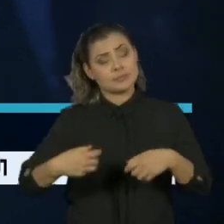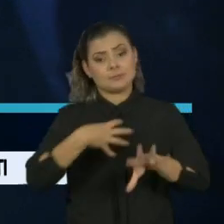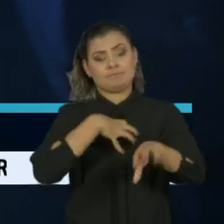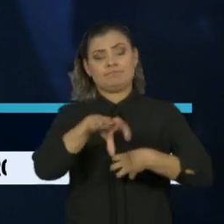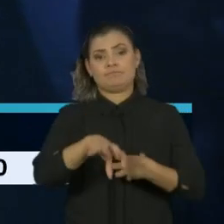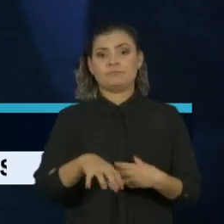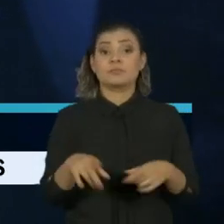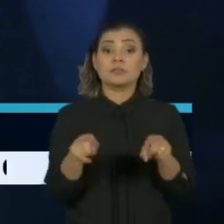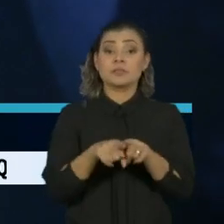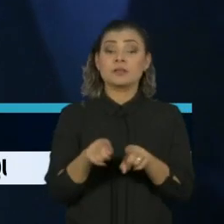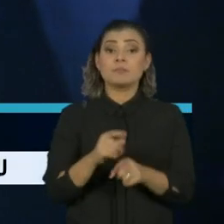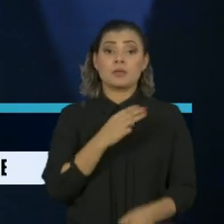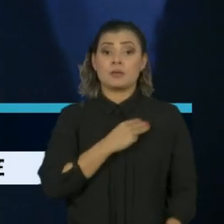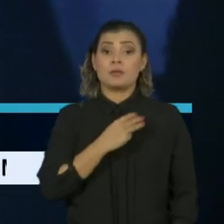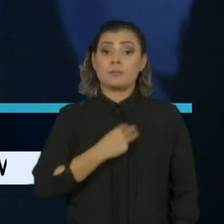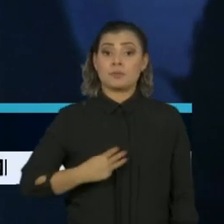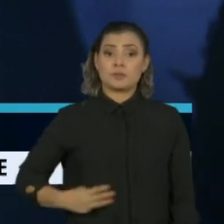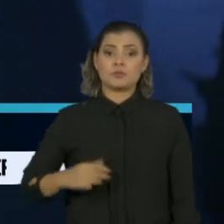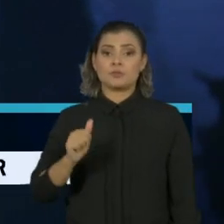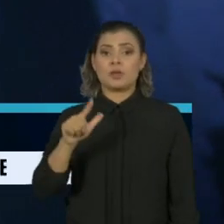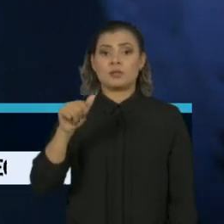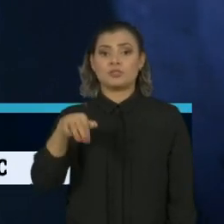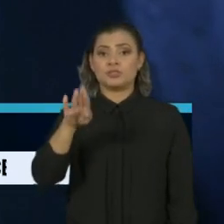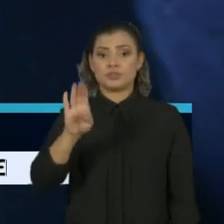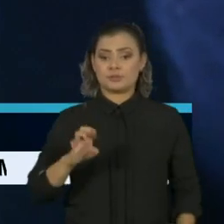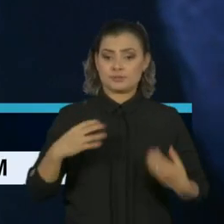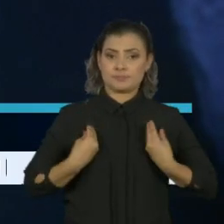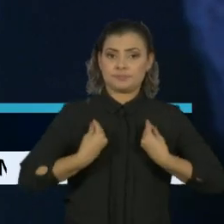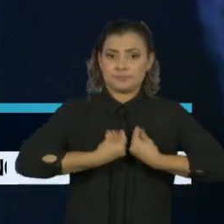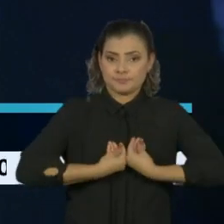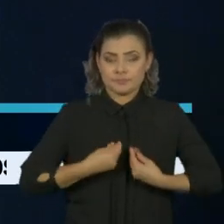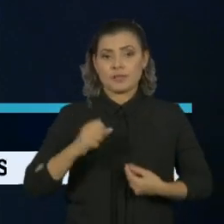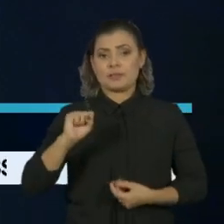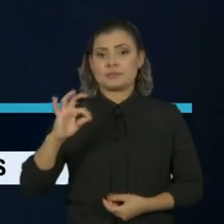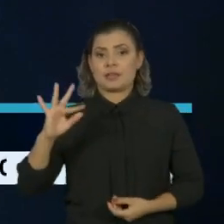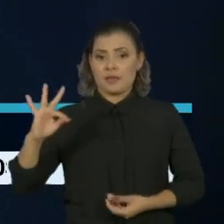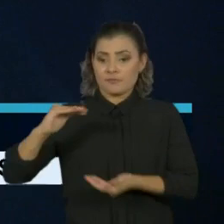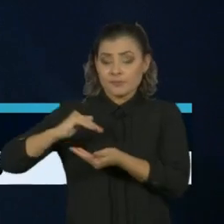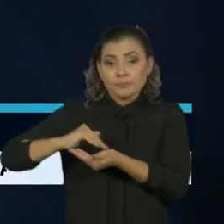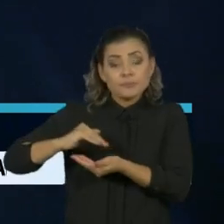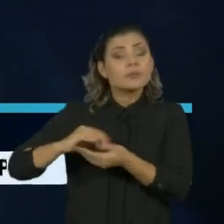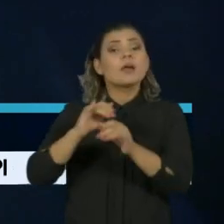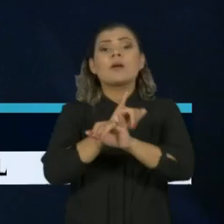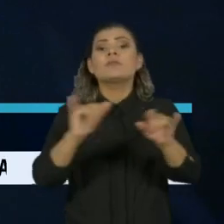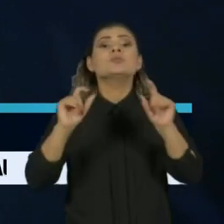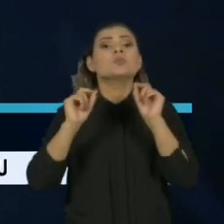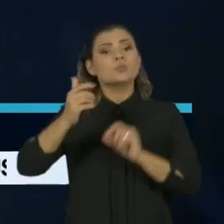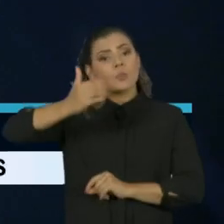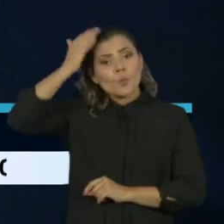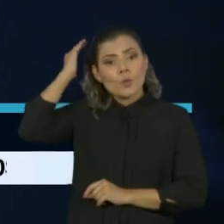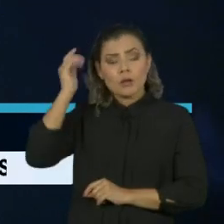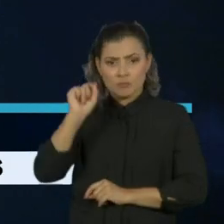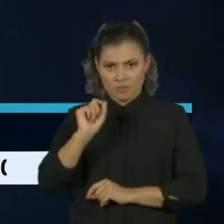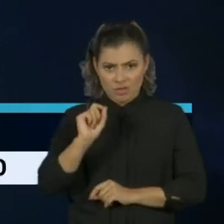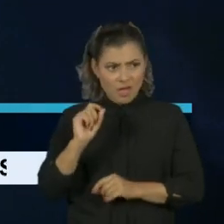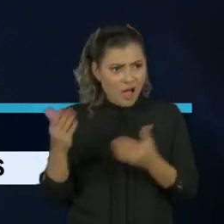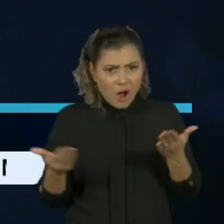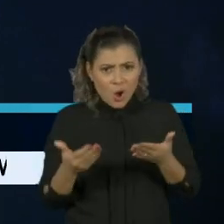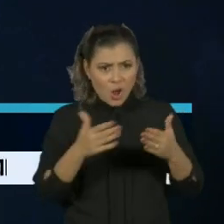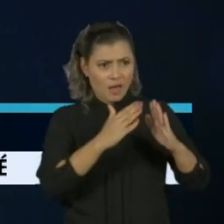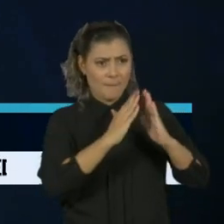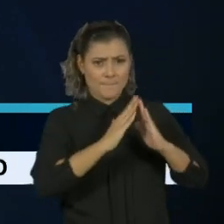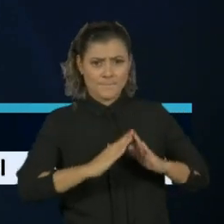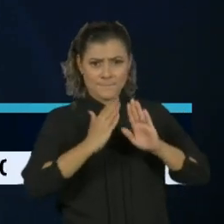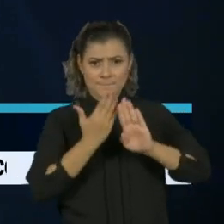o alexandre de moraes do supremo tribunal federal decidiu que o governo federal não poderá derrubar as medidas de isolamento social